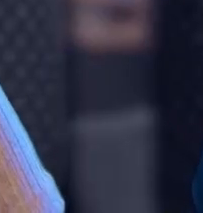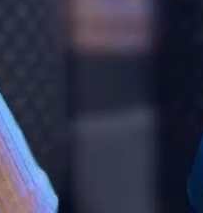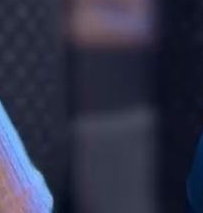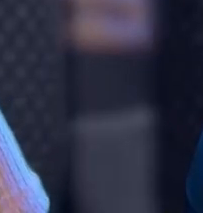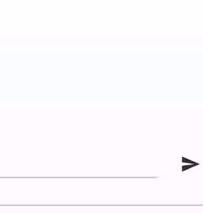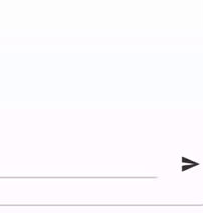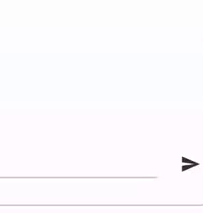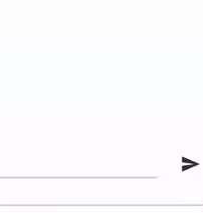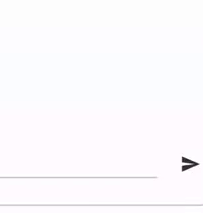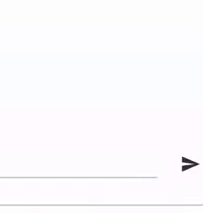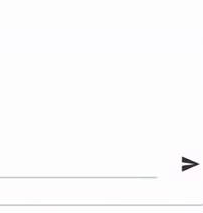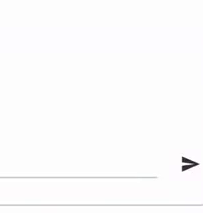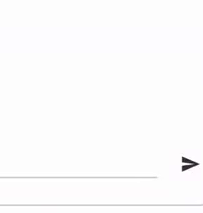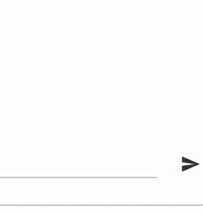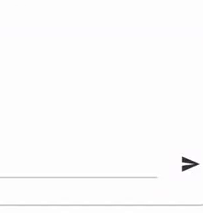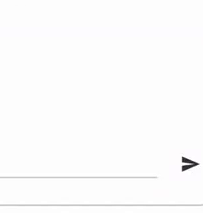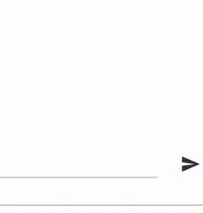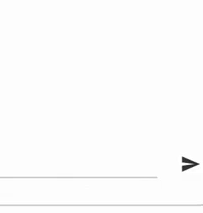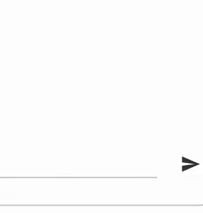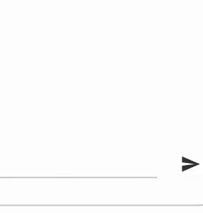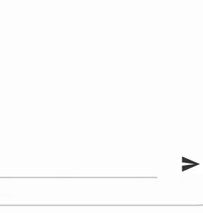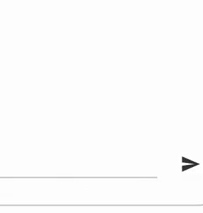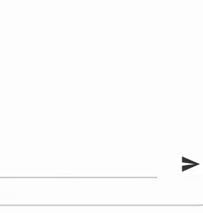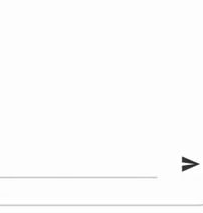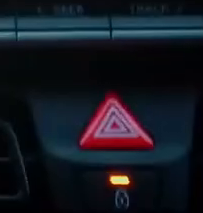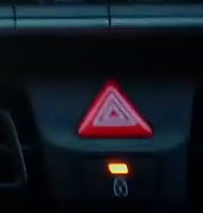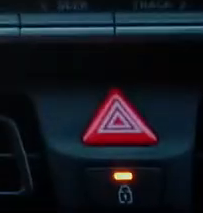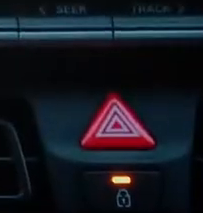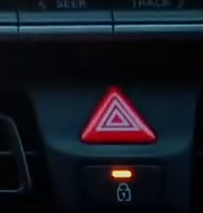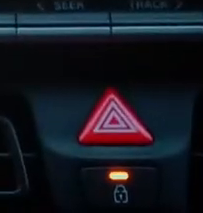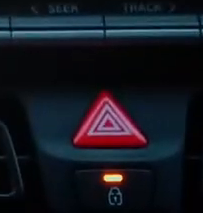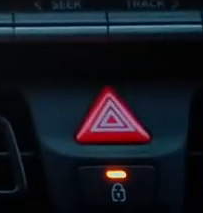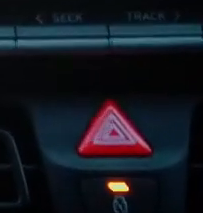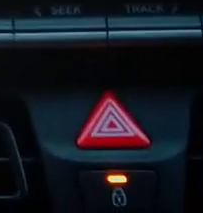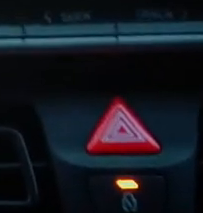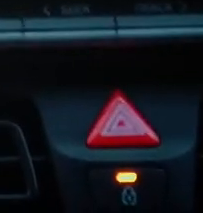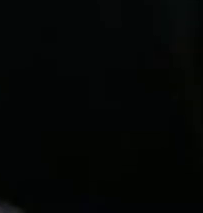expandindo as diferentes formas de contar e ouvir